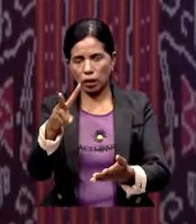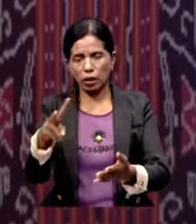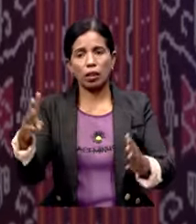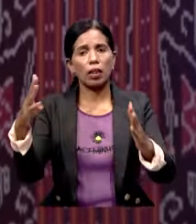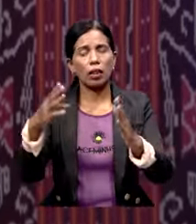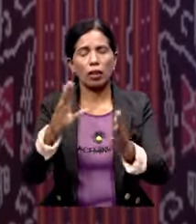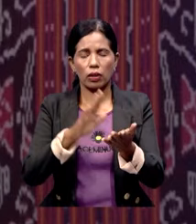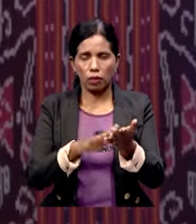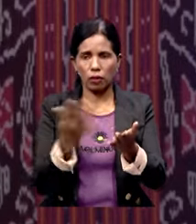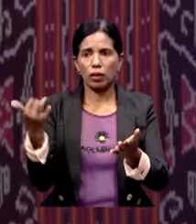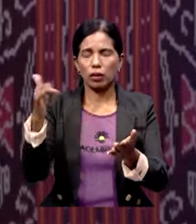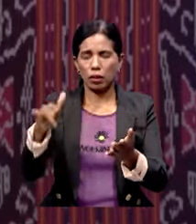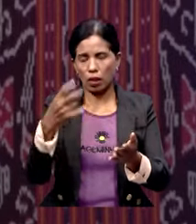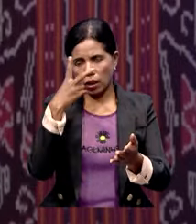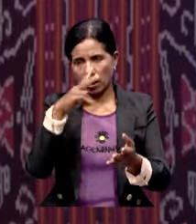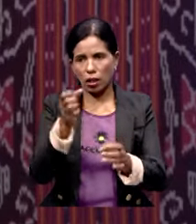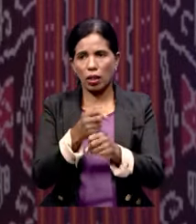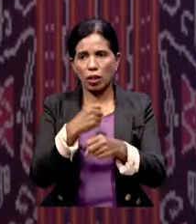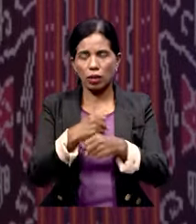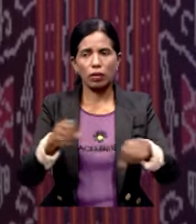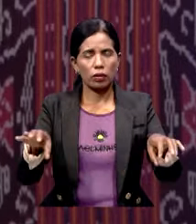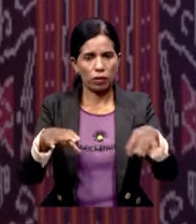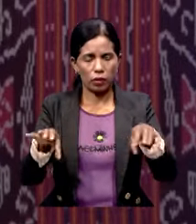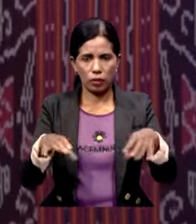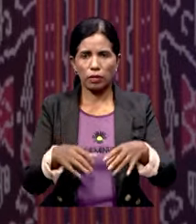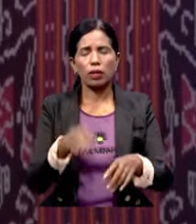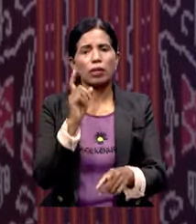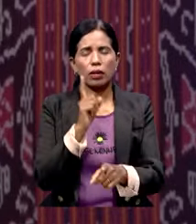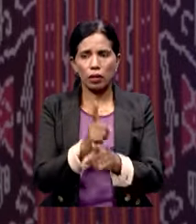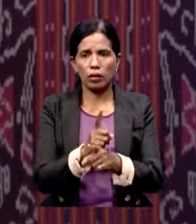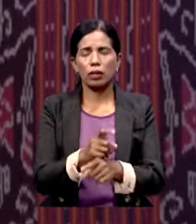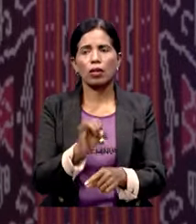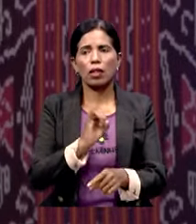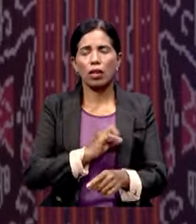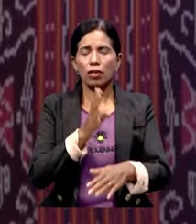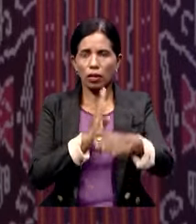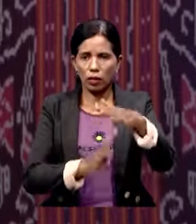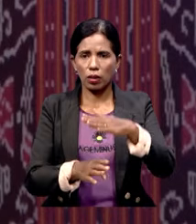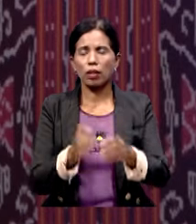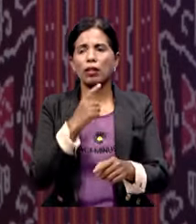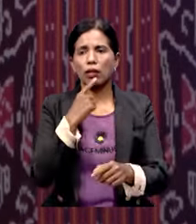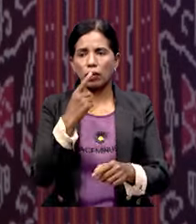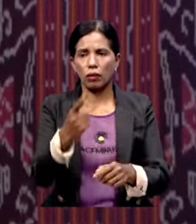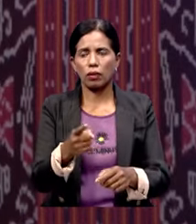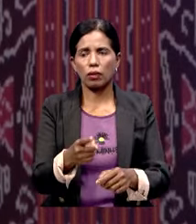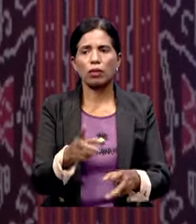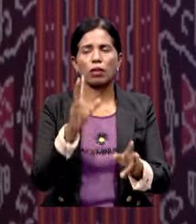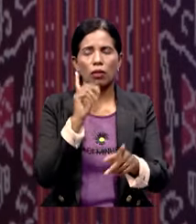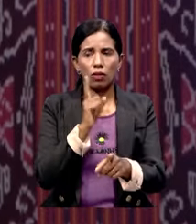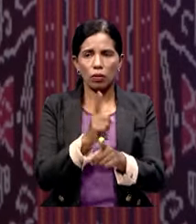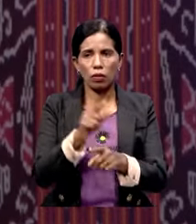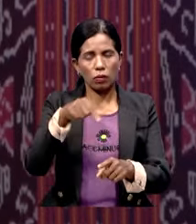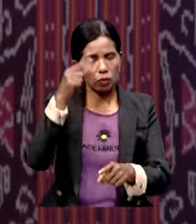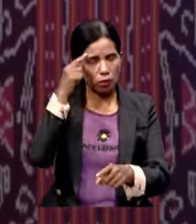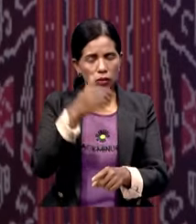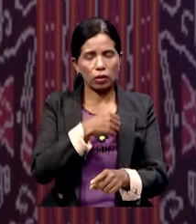o hareka tak professor ser ne, halo dun ser niknar kla. Sim, hau ho akrai kan, hakar hate ten kata. Los governo sira halo